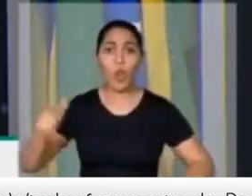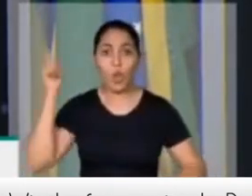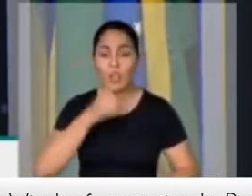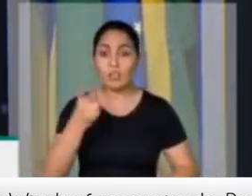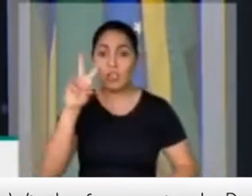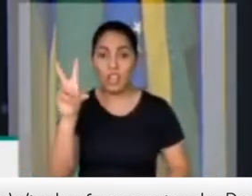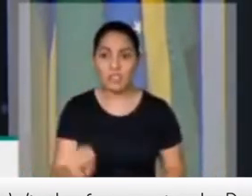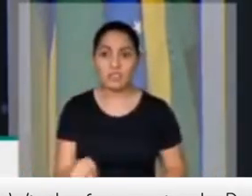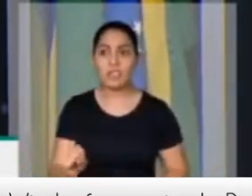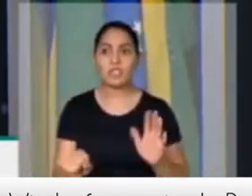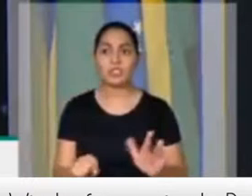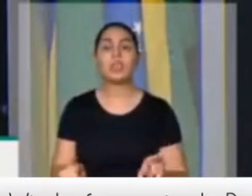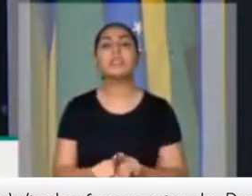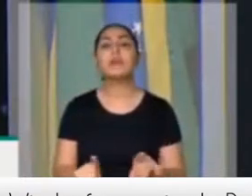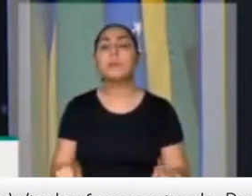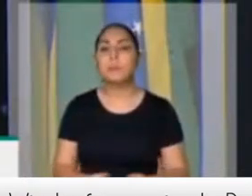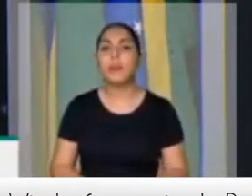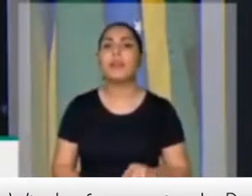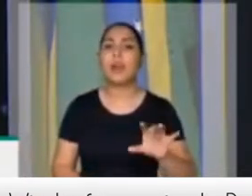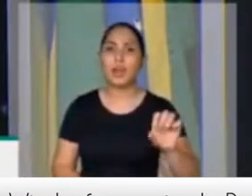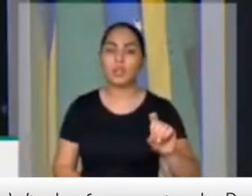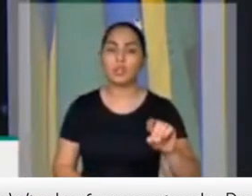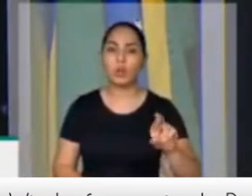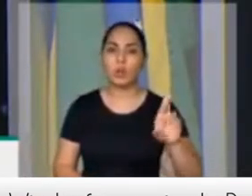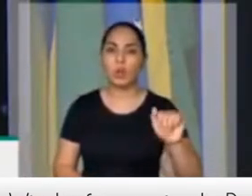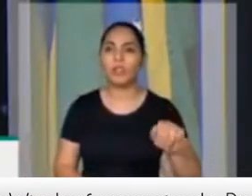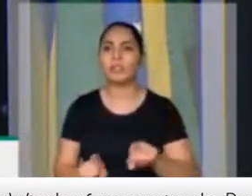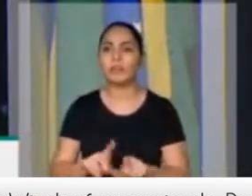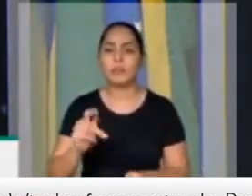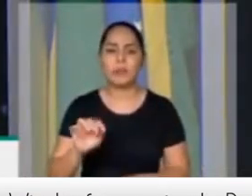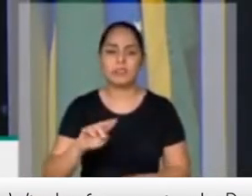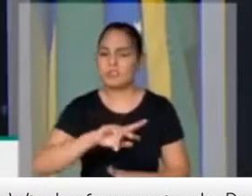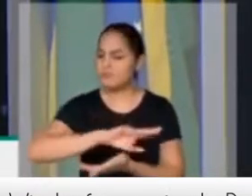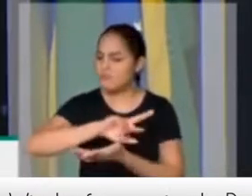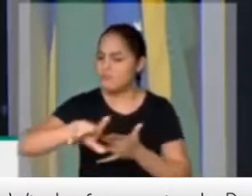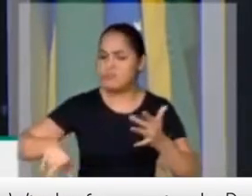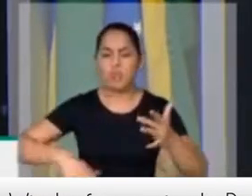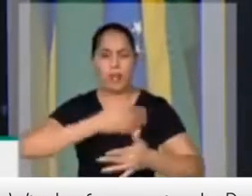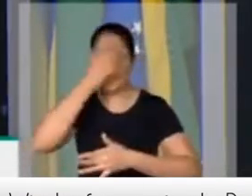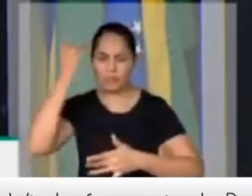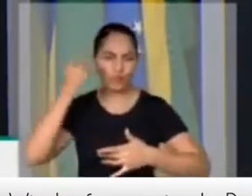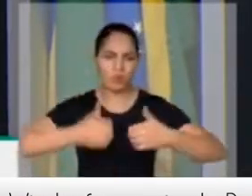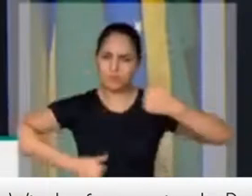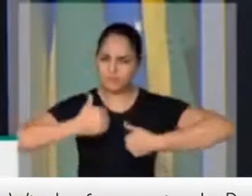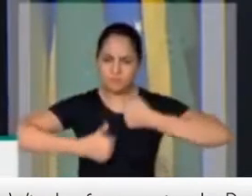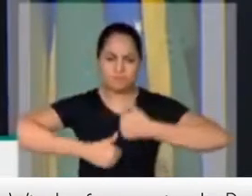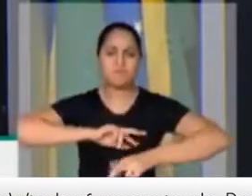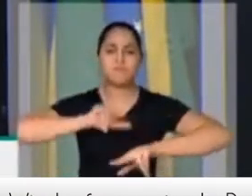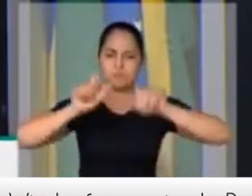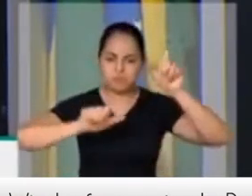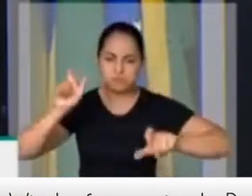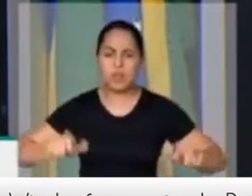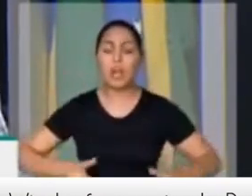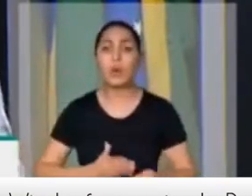que tem a nossa saudosa adora abria que tenha patrícia freitas que tem inúmeros atletas e que assim que você entra na